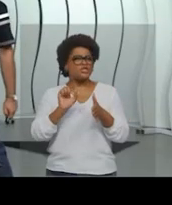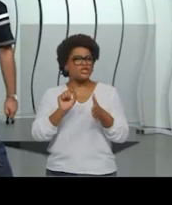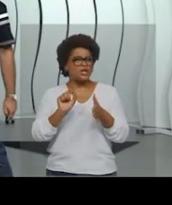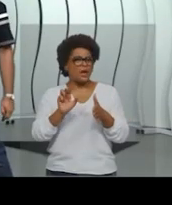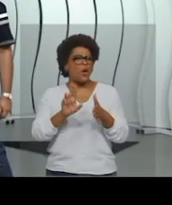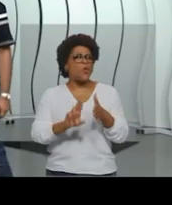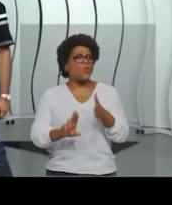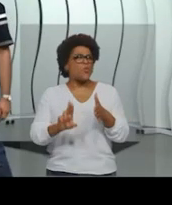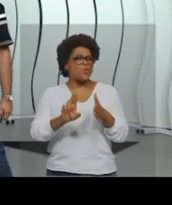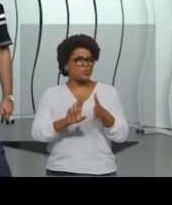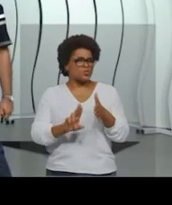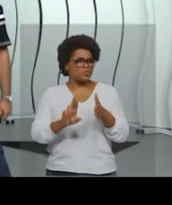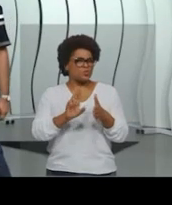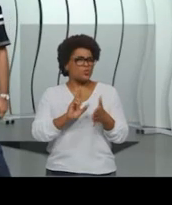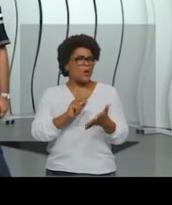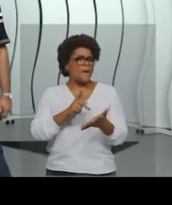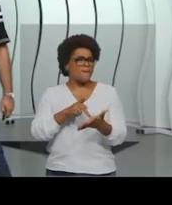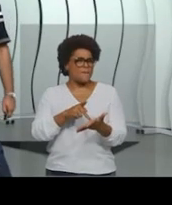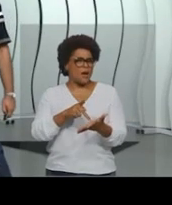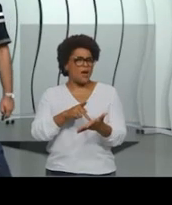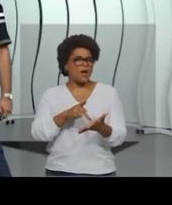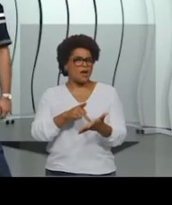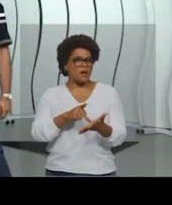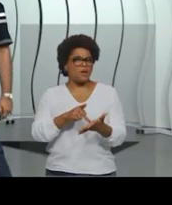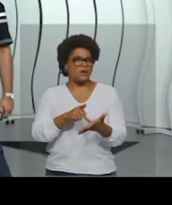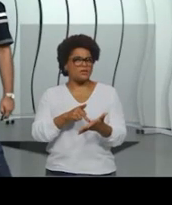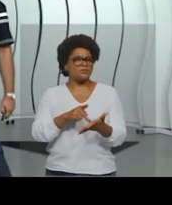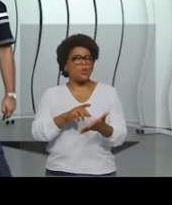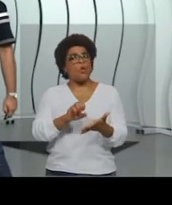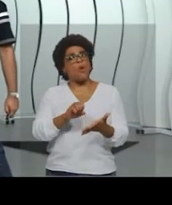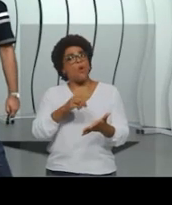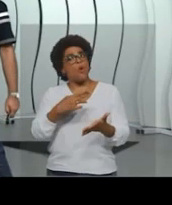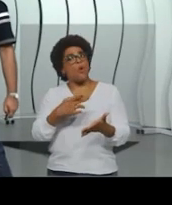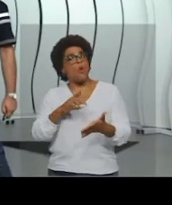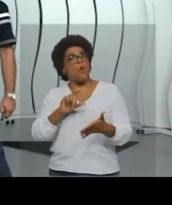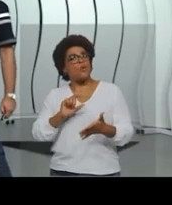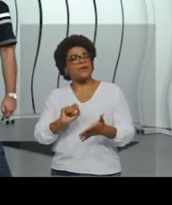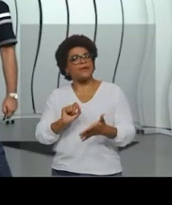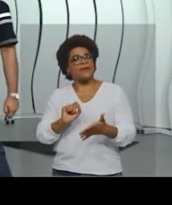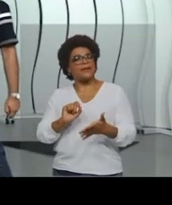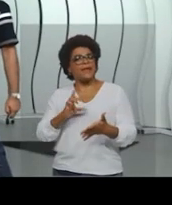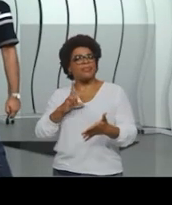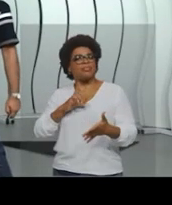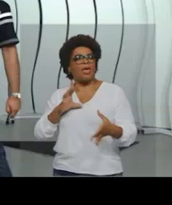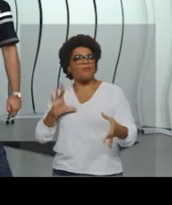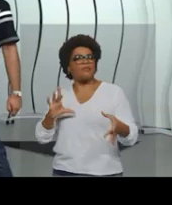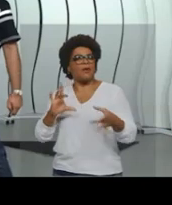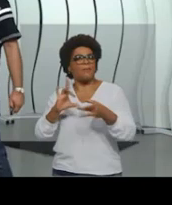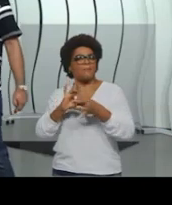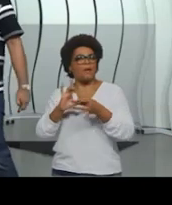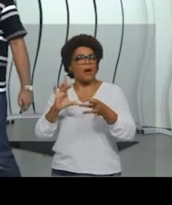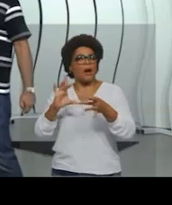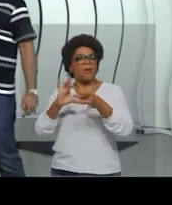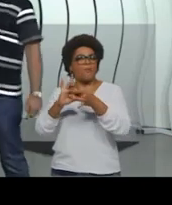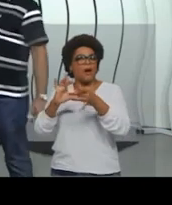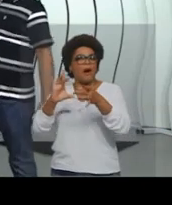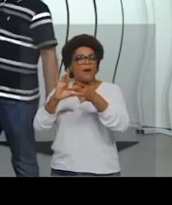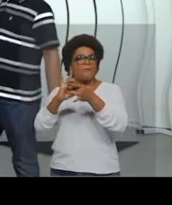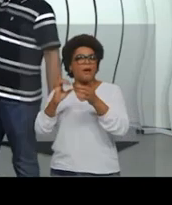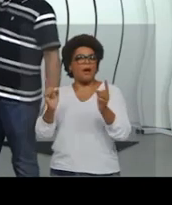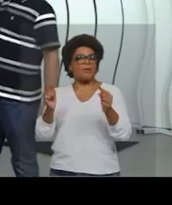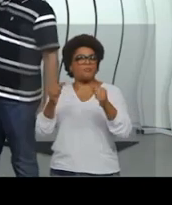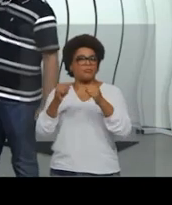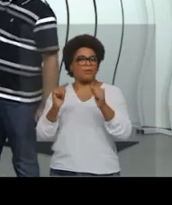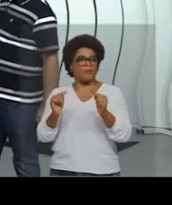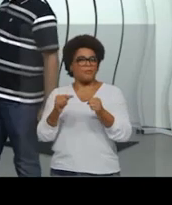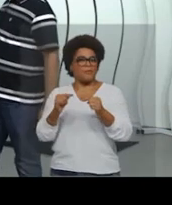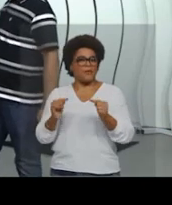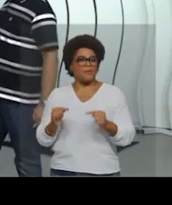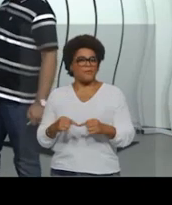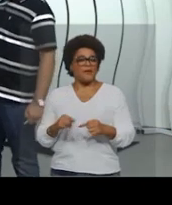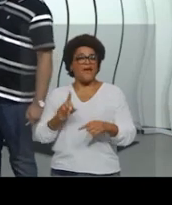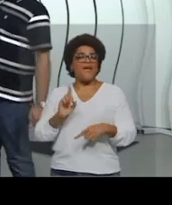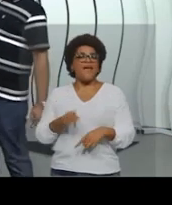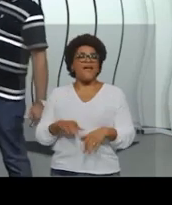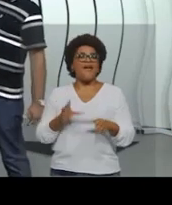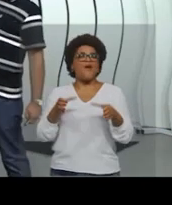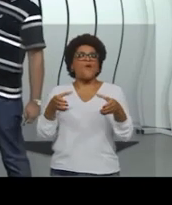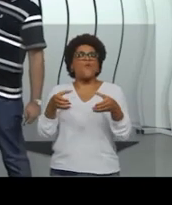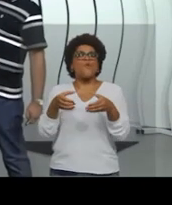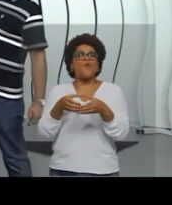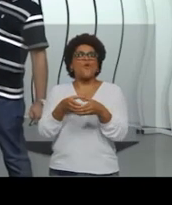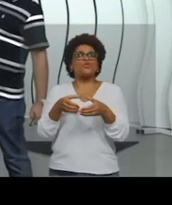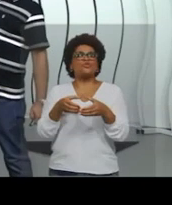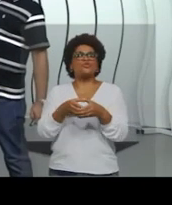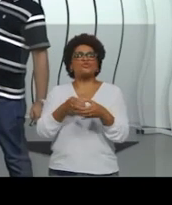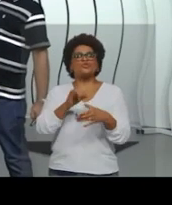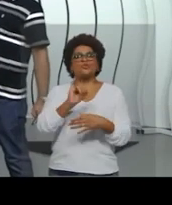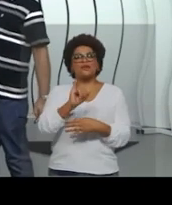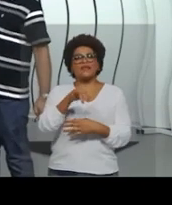assim, o pedaço em que chegaram as correspondências é o conjunto imagem. Então, do